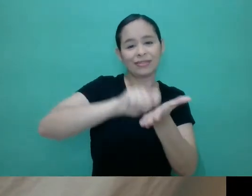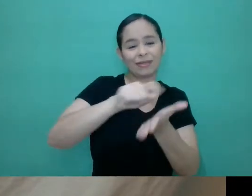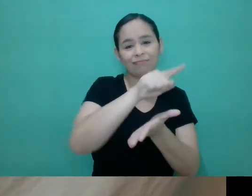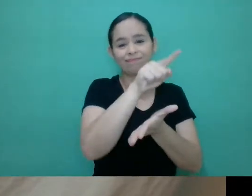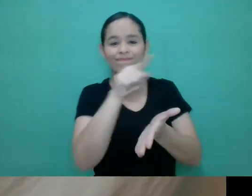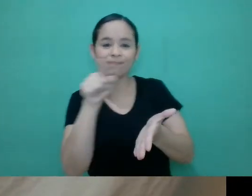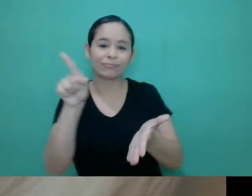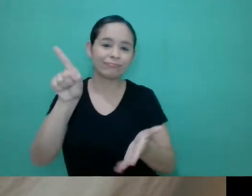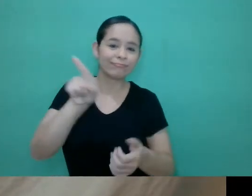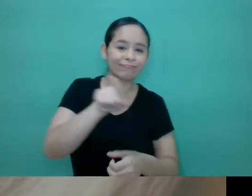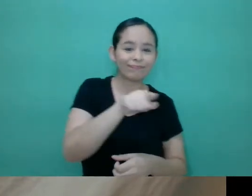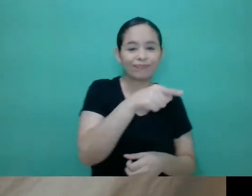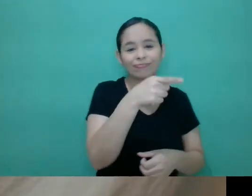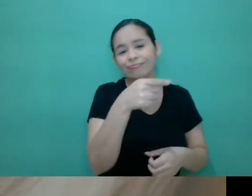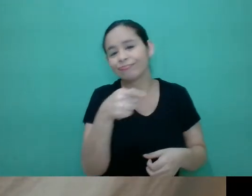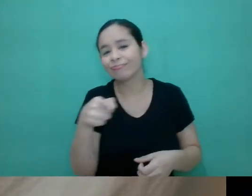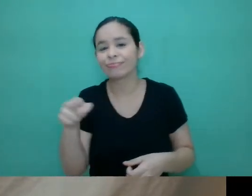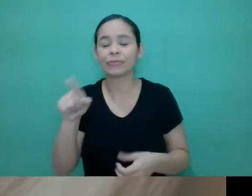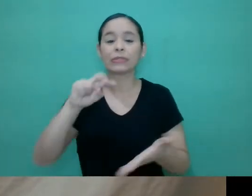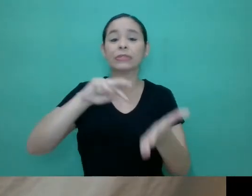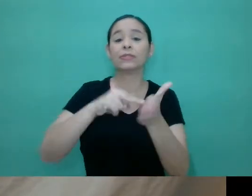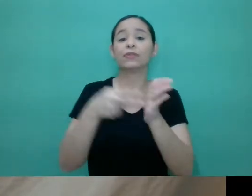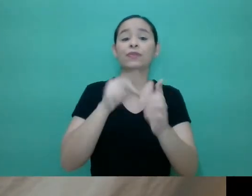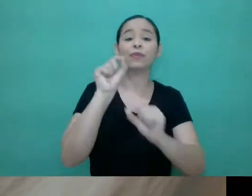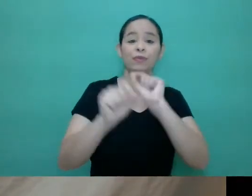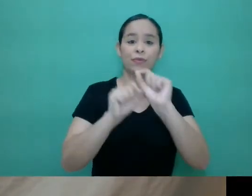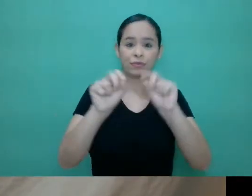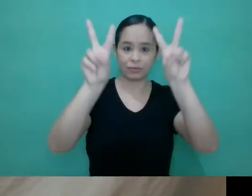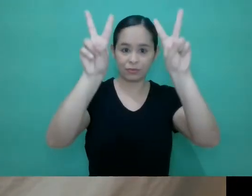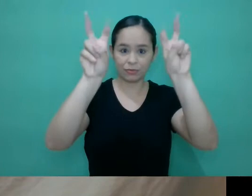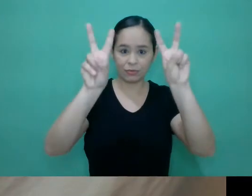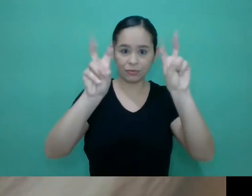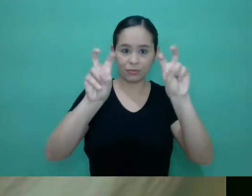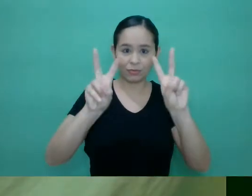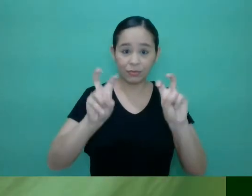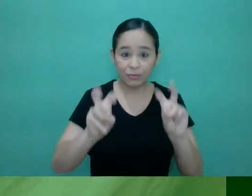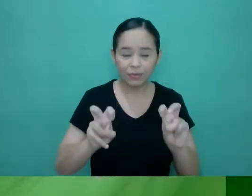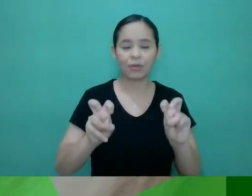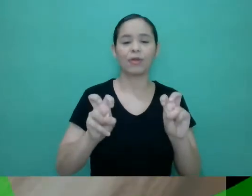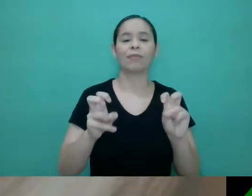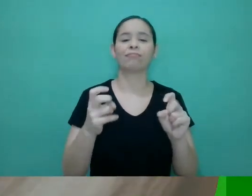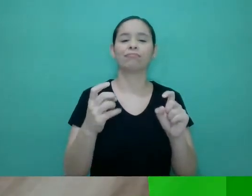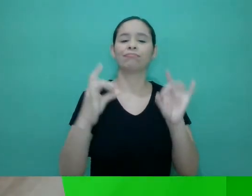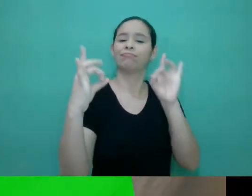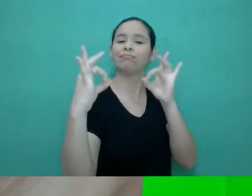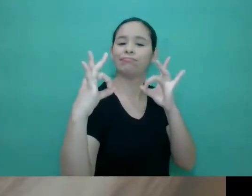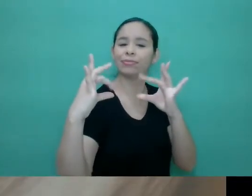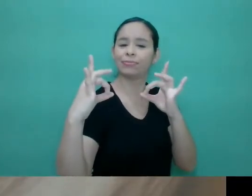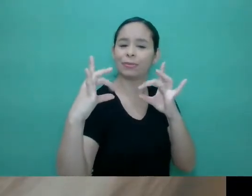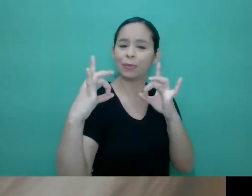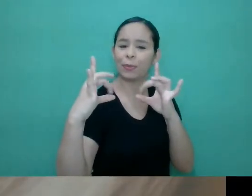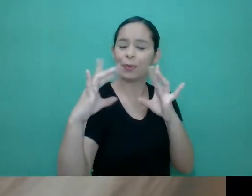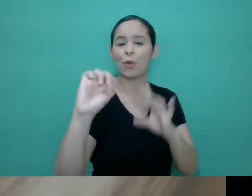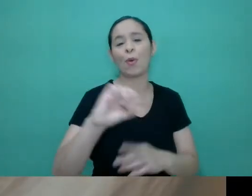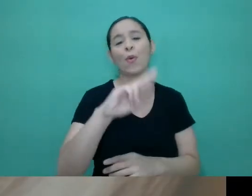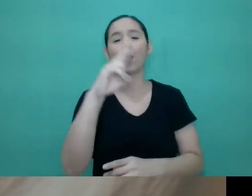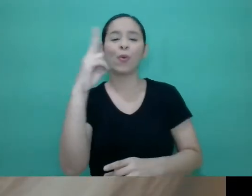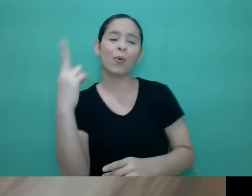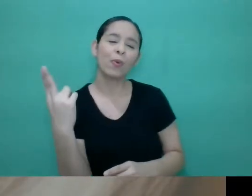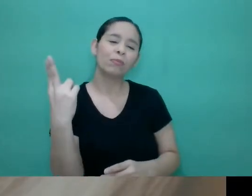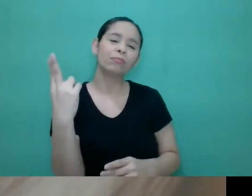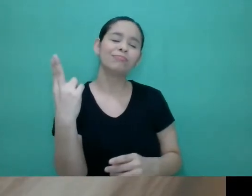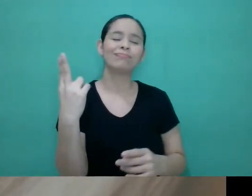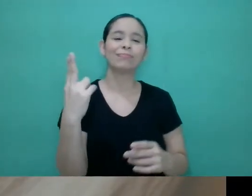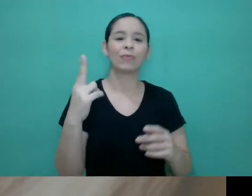ou seja, a progressão do assunto e dos temas são feitas com feedbacks, ou mesmo com muitos parênteses, com